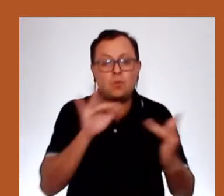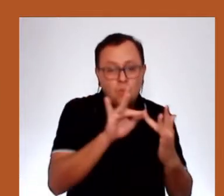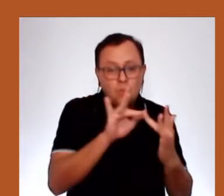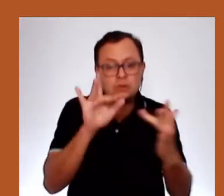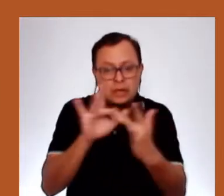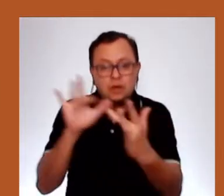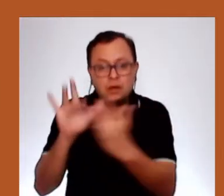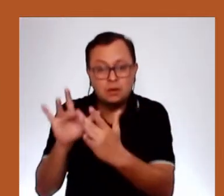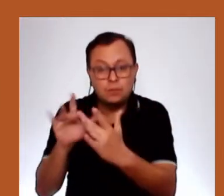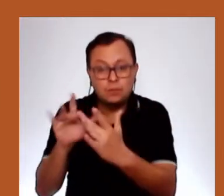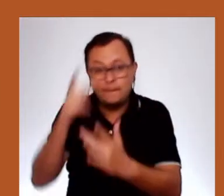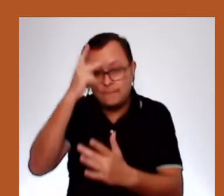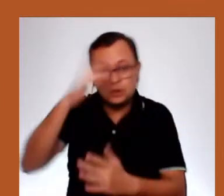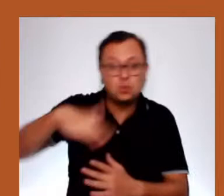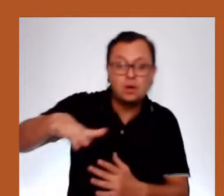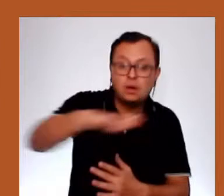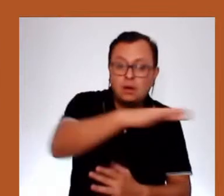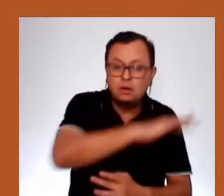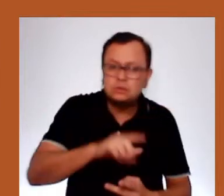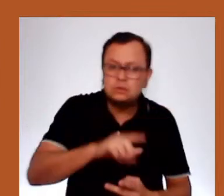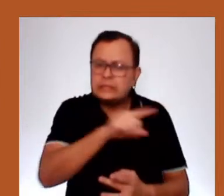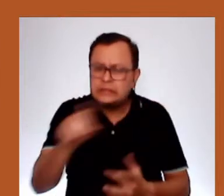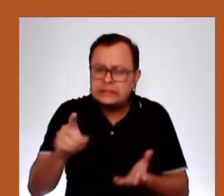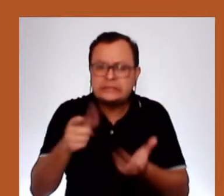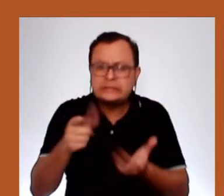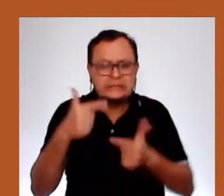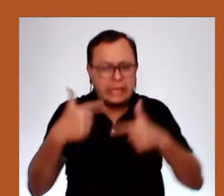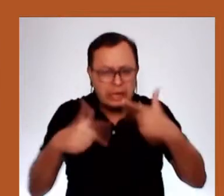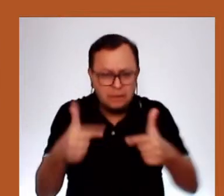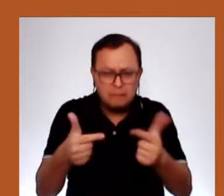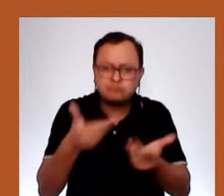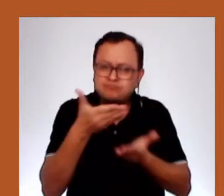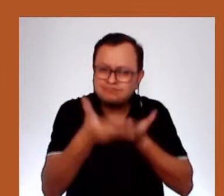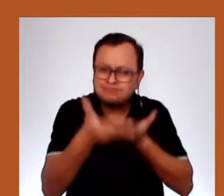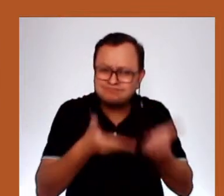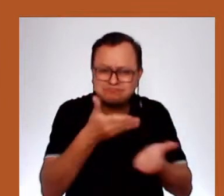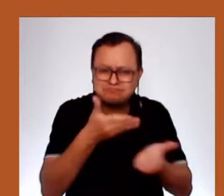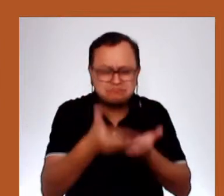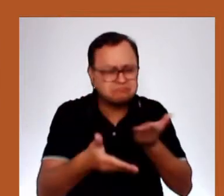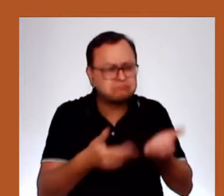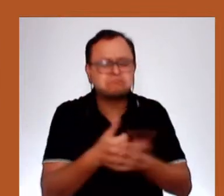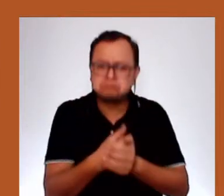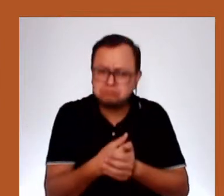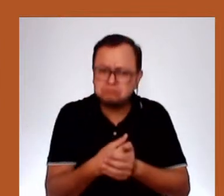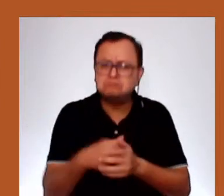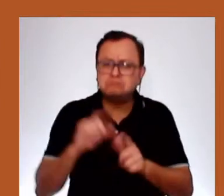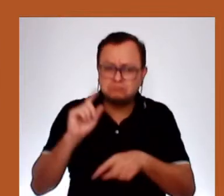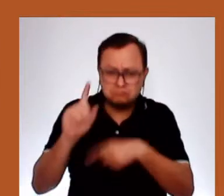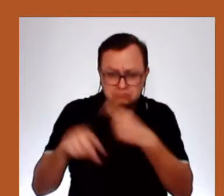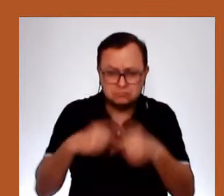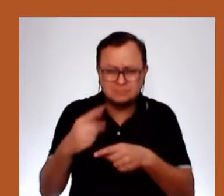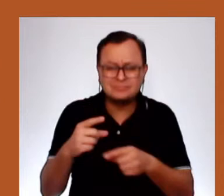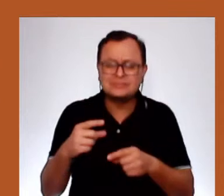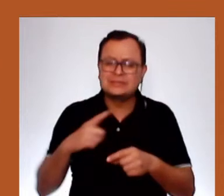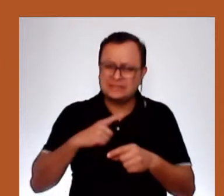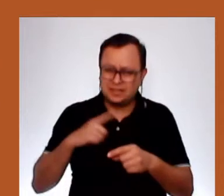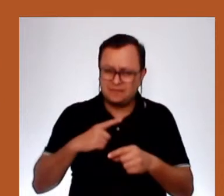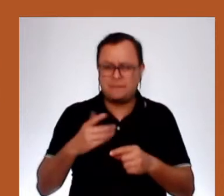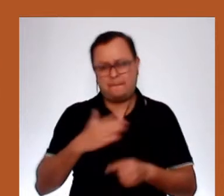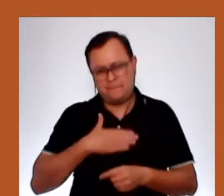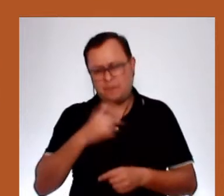aquelas pessoas e com o trabalho daquelas pessoas. E comecei a ver, depois daquele processo longo com meu